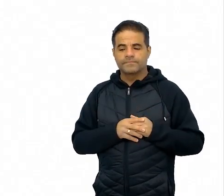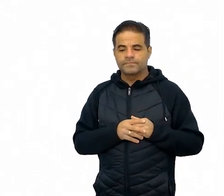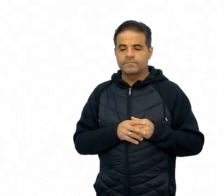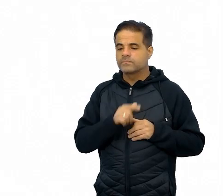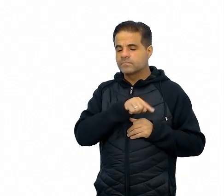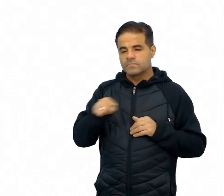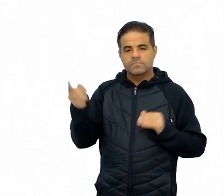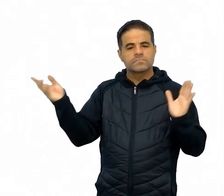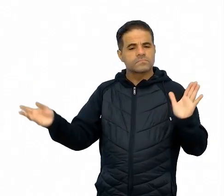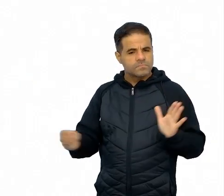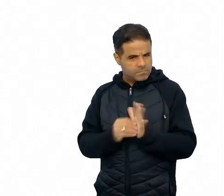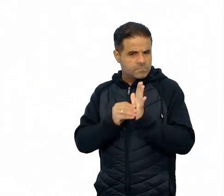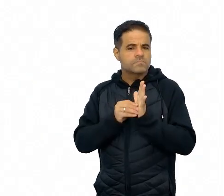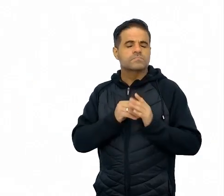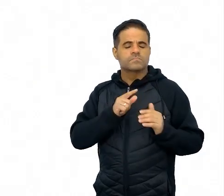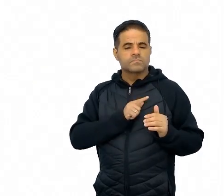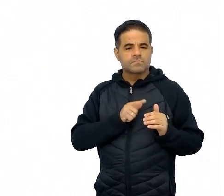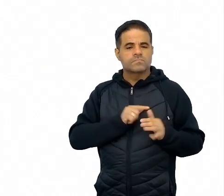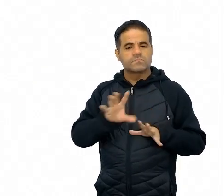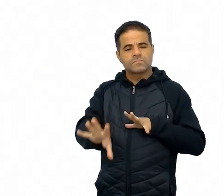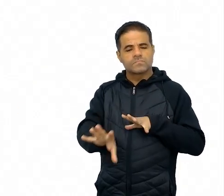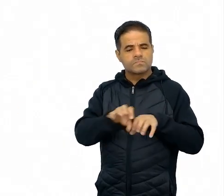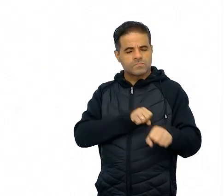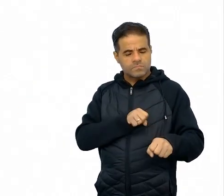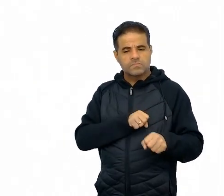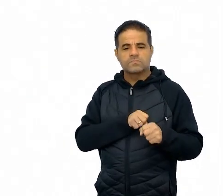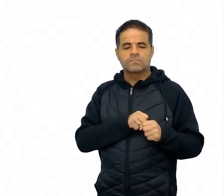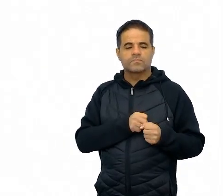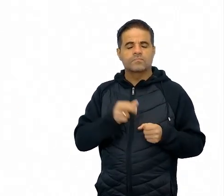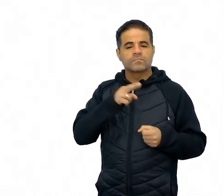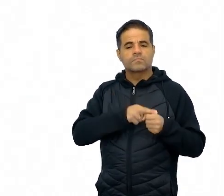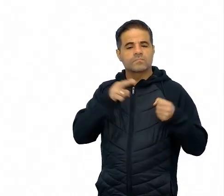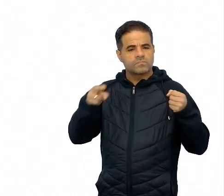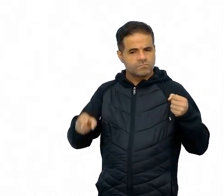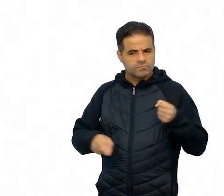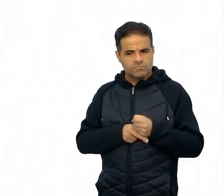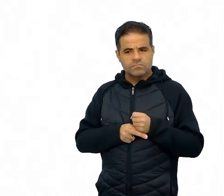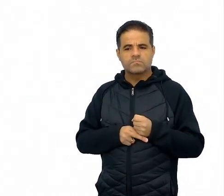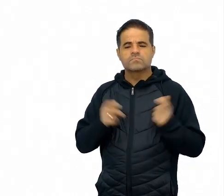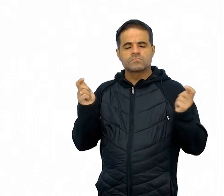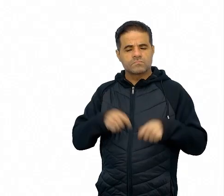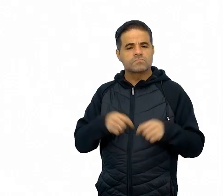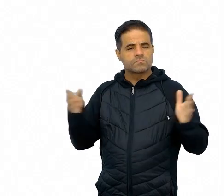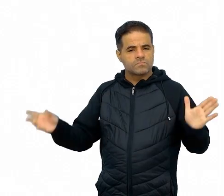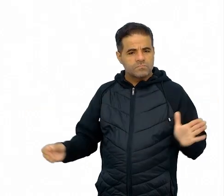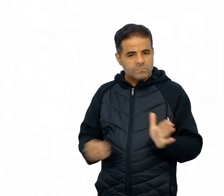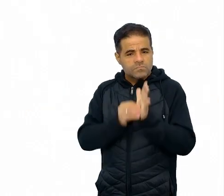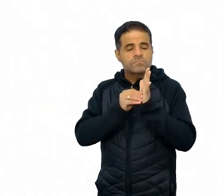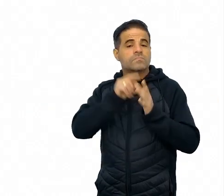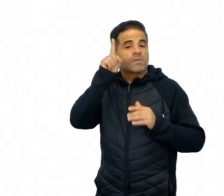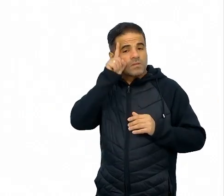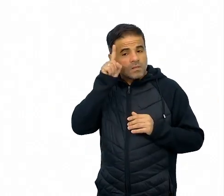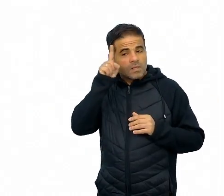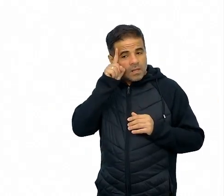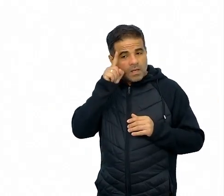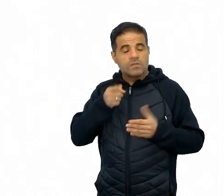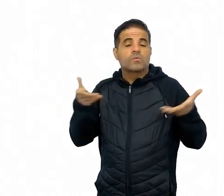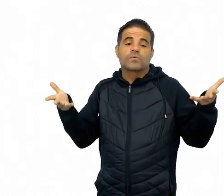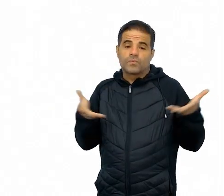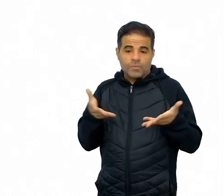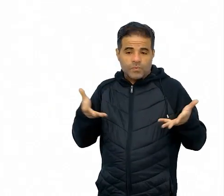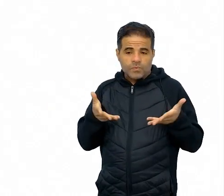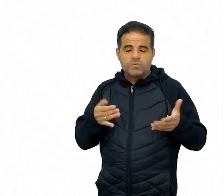vocês colocarem lá a formação do PRA, de recuperação, vocês colocarem a data de hoje,